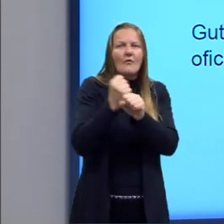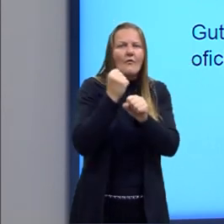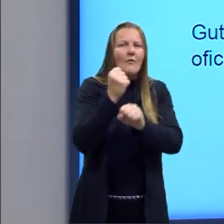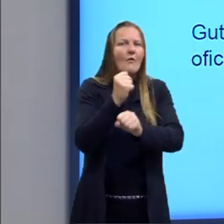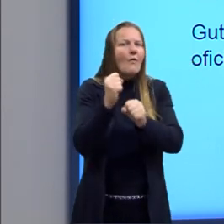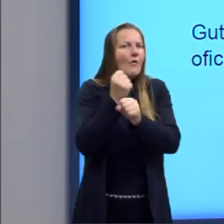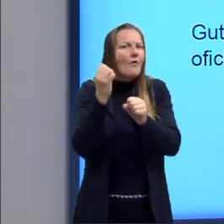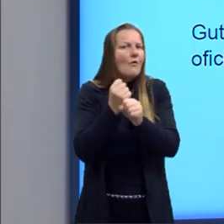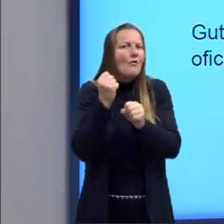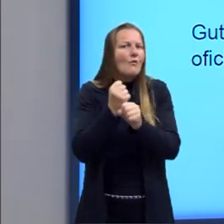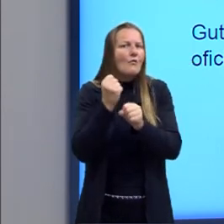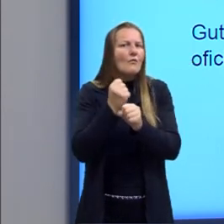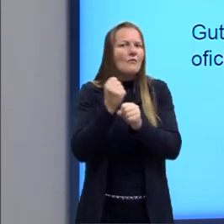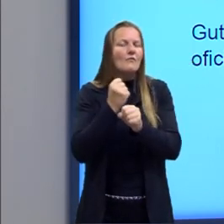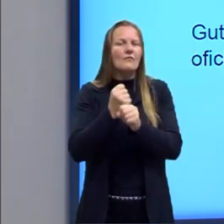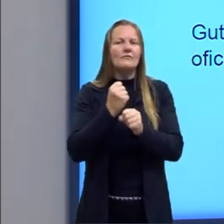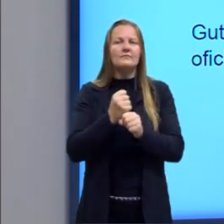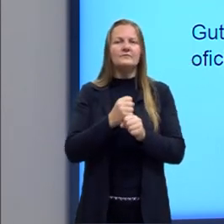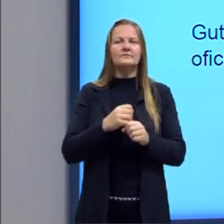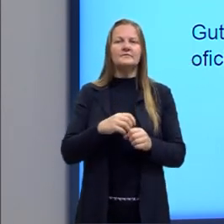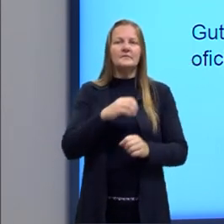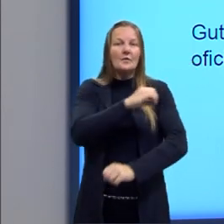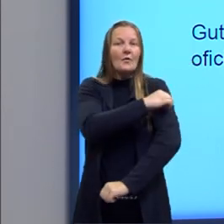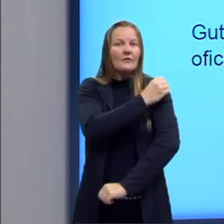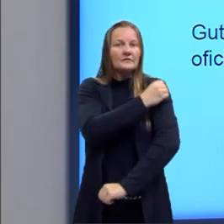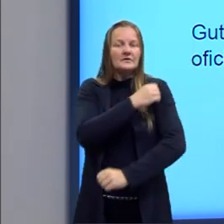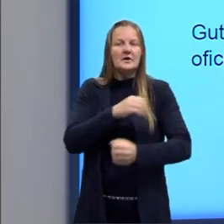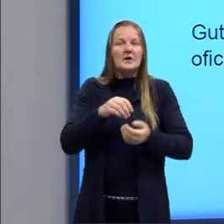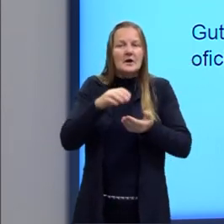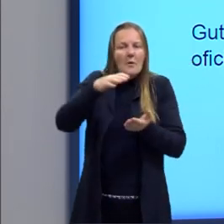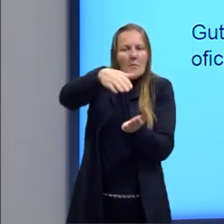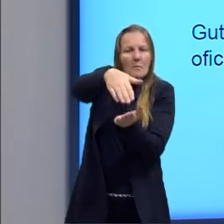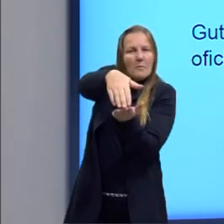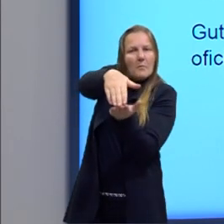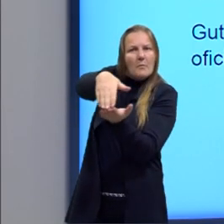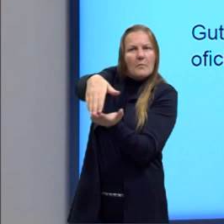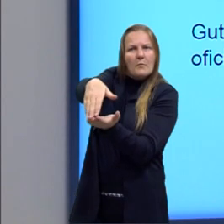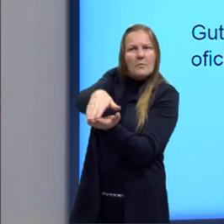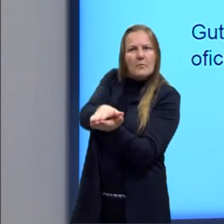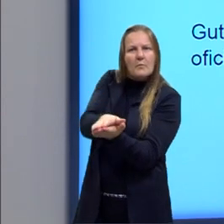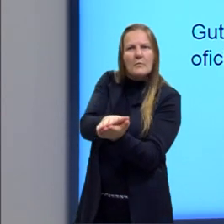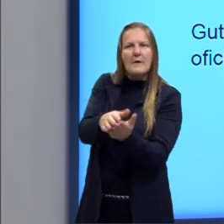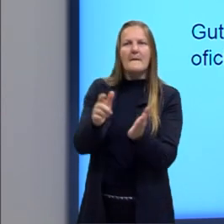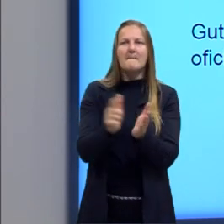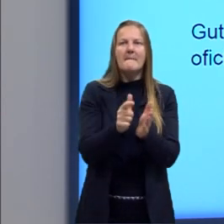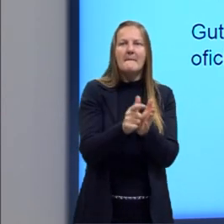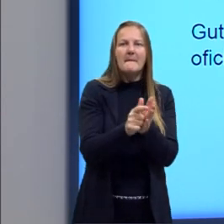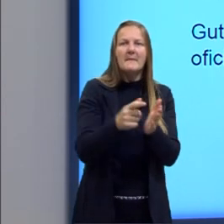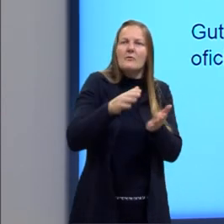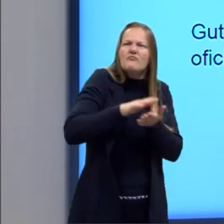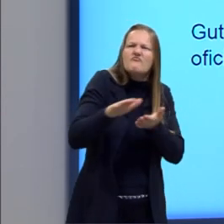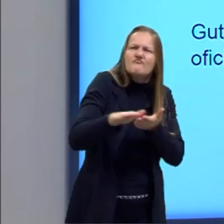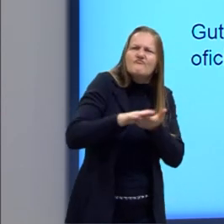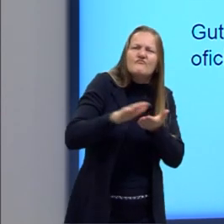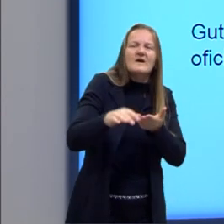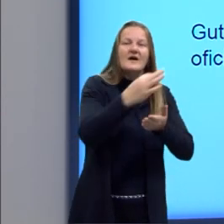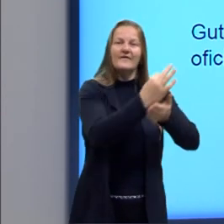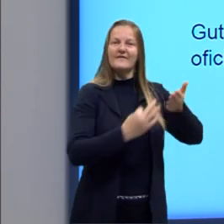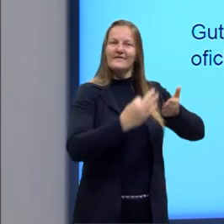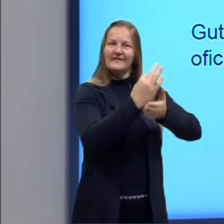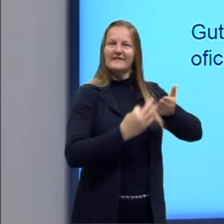O Gutemberg foi o criador da presença é que foi responsável então pela reprodução de